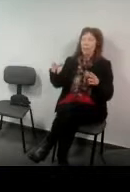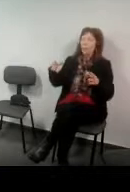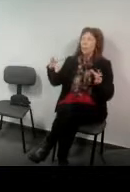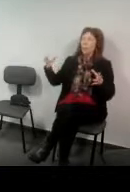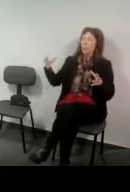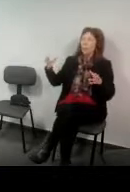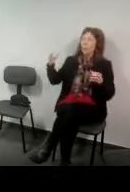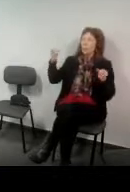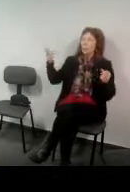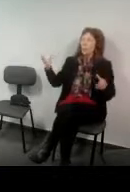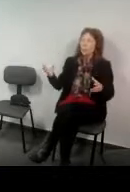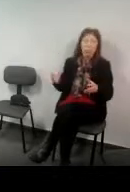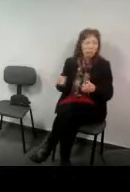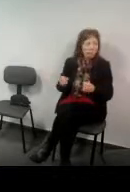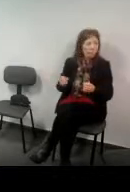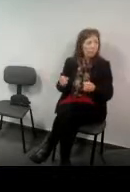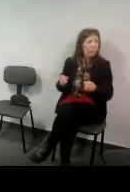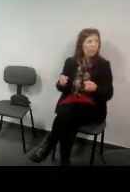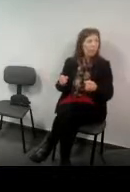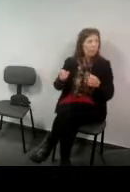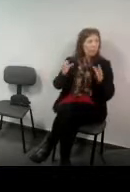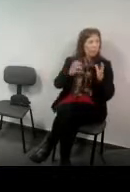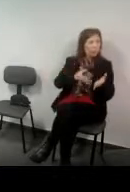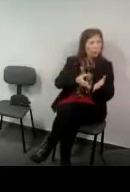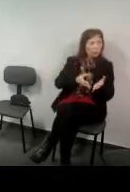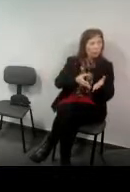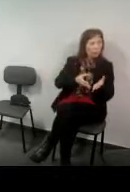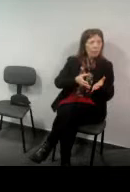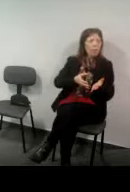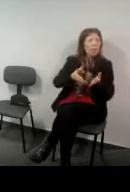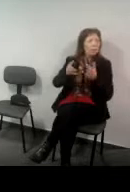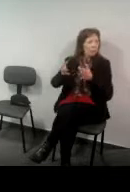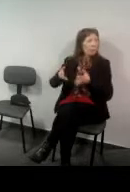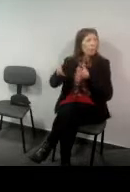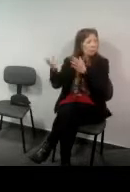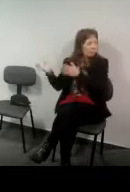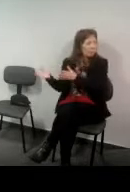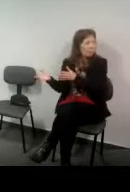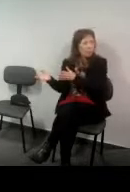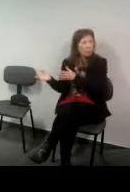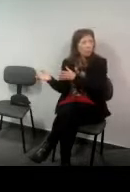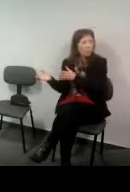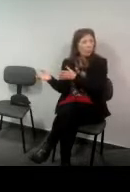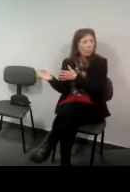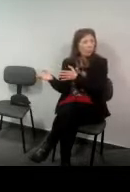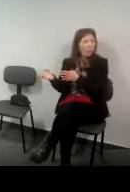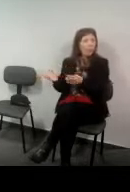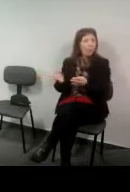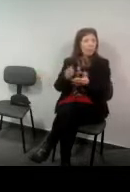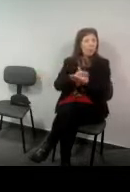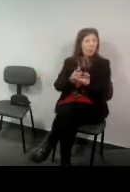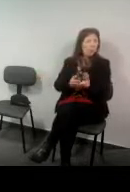vezes, descompensou, ela começa a ter uma dor de cabeça. Então, essa dor de cabeça, às vezes, é por causa dessa pressão alta,